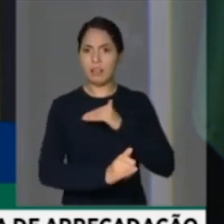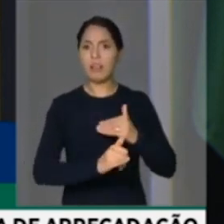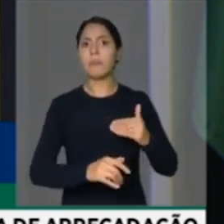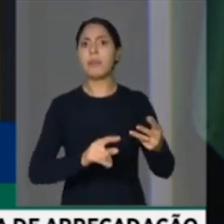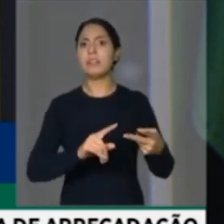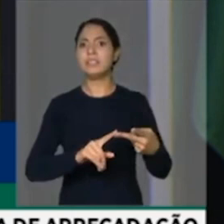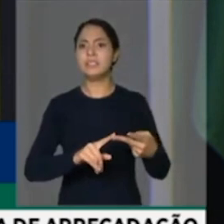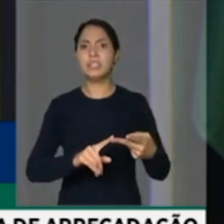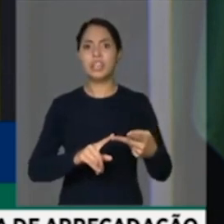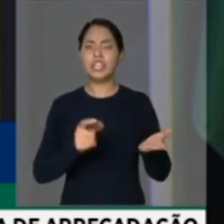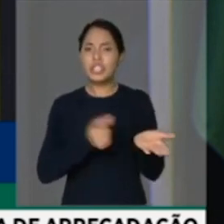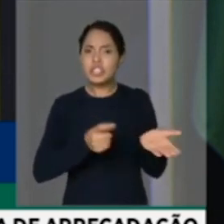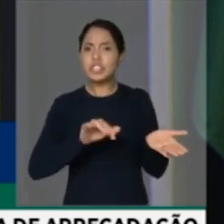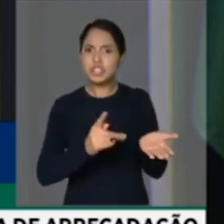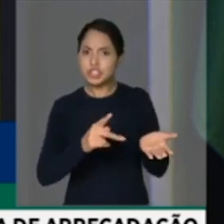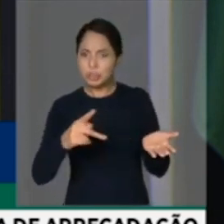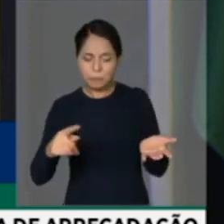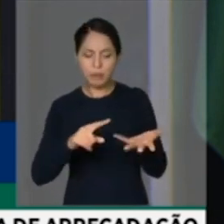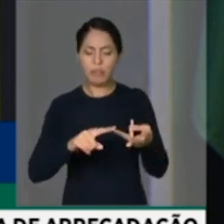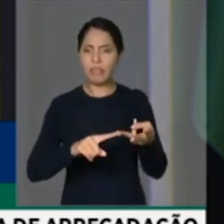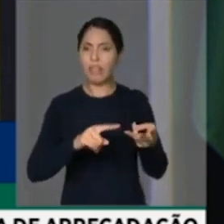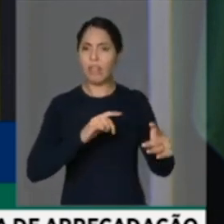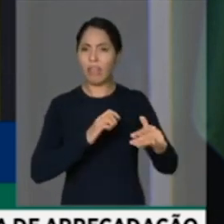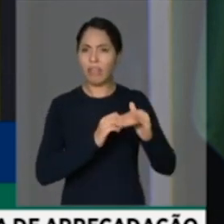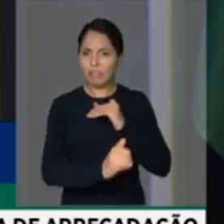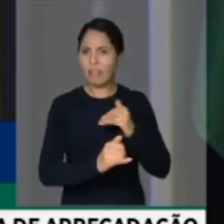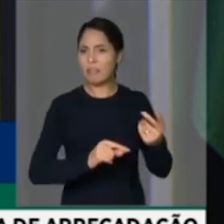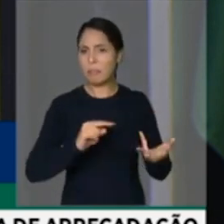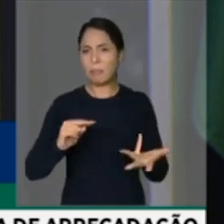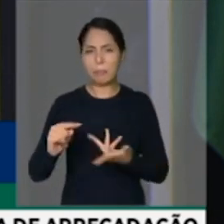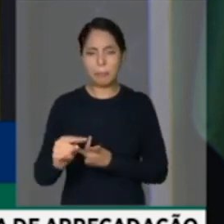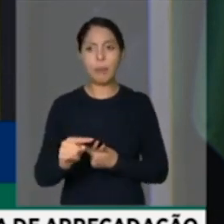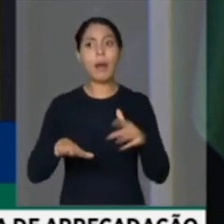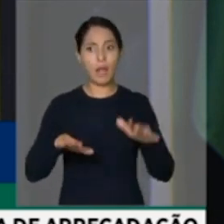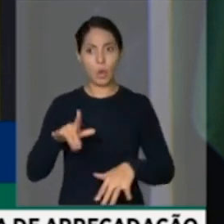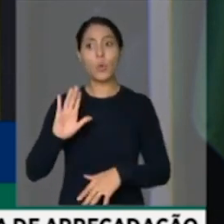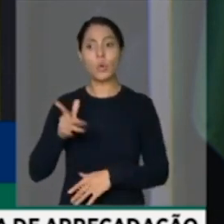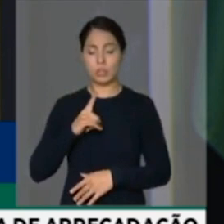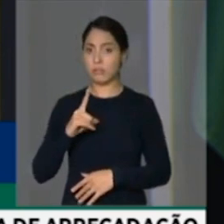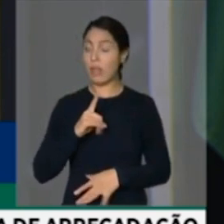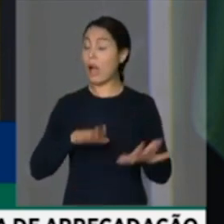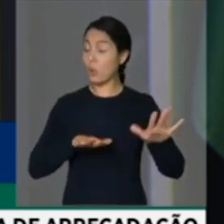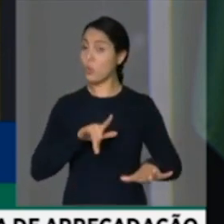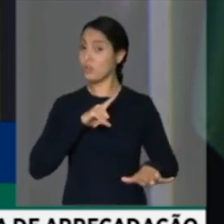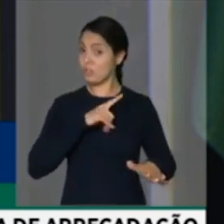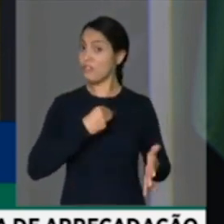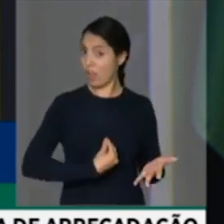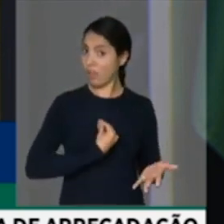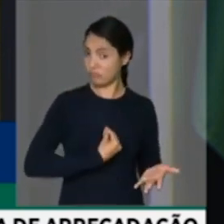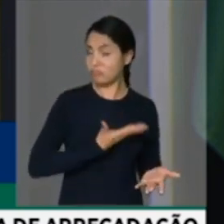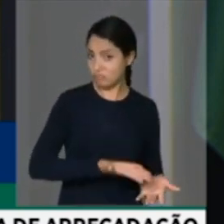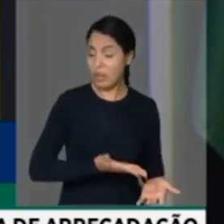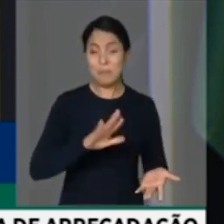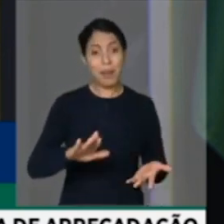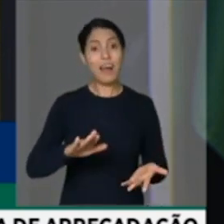estatal de produção de chip, isso sem falar nas estatais que ainda estão em funcionamento, não são zumbi, mas que ainda dão prejuízo aos